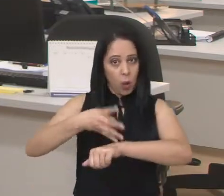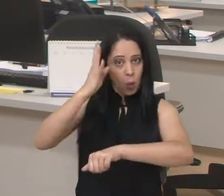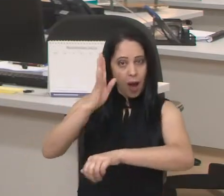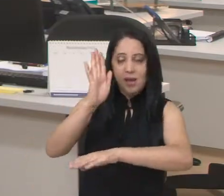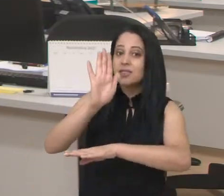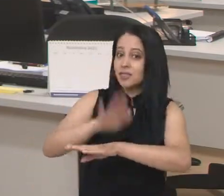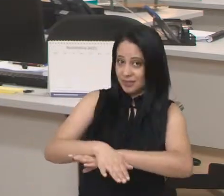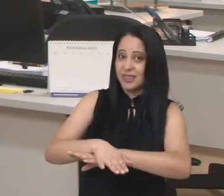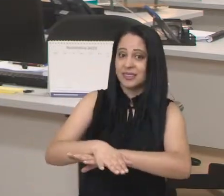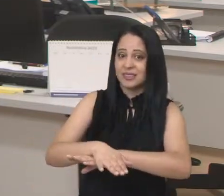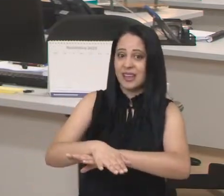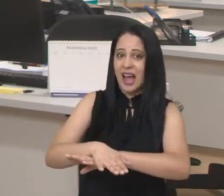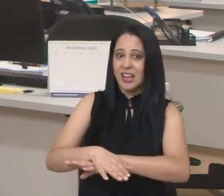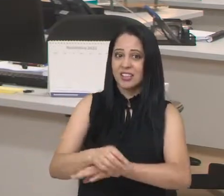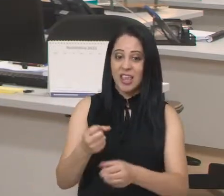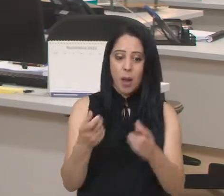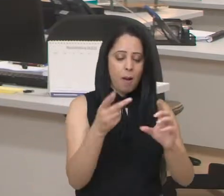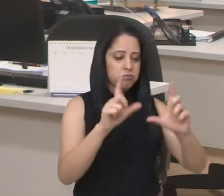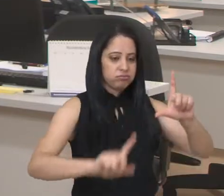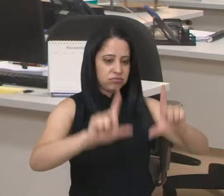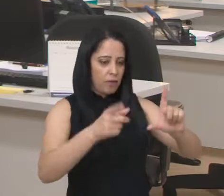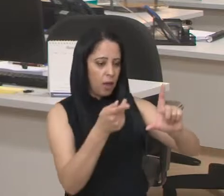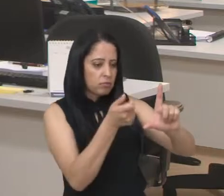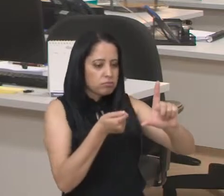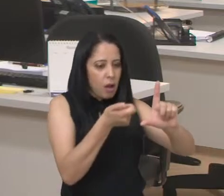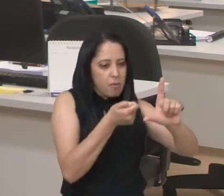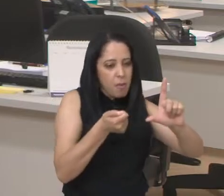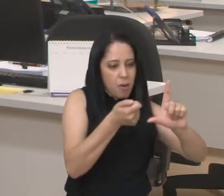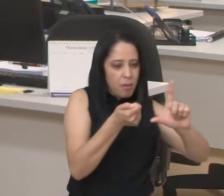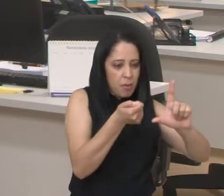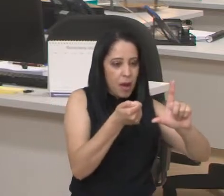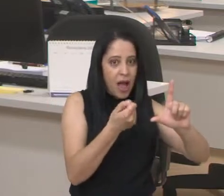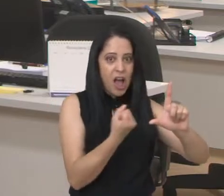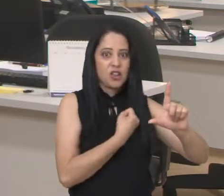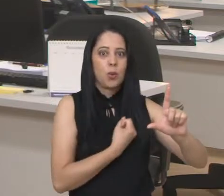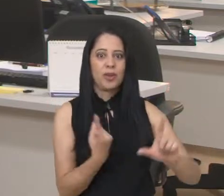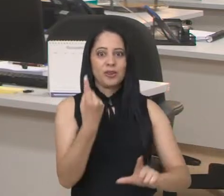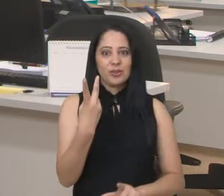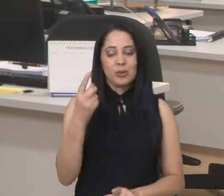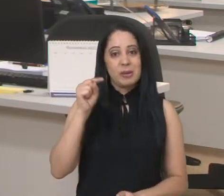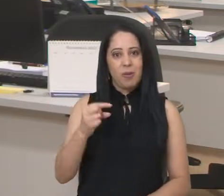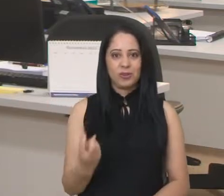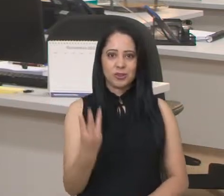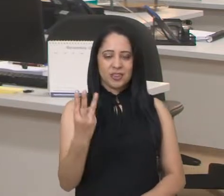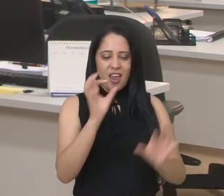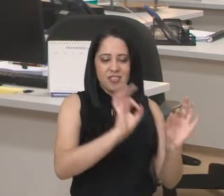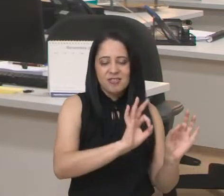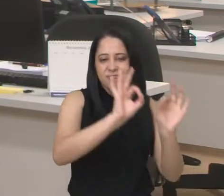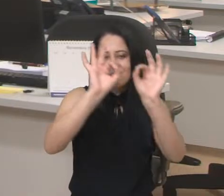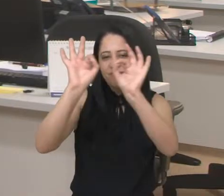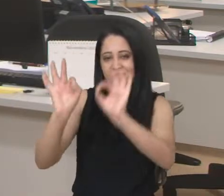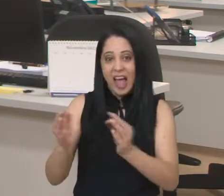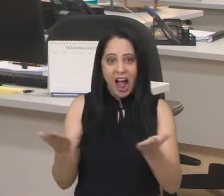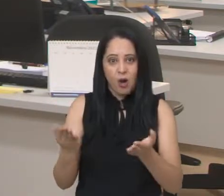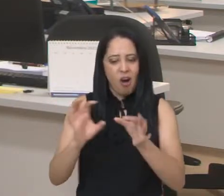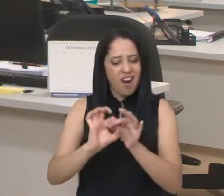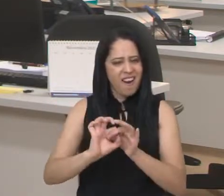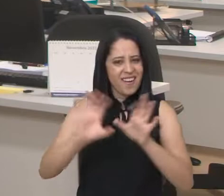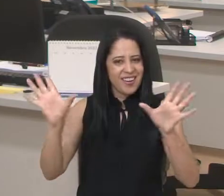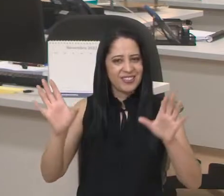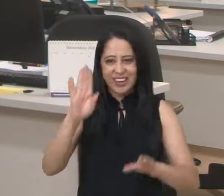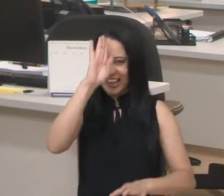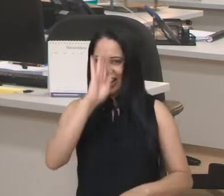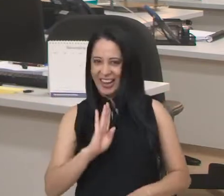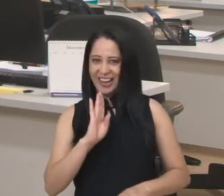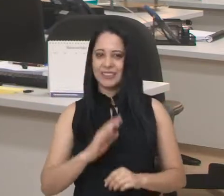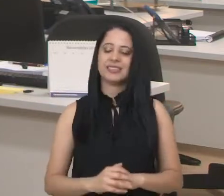Reforçando, às 4 horas da tarde, sintonize sua televisão no canal 12.3 e acompanhe a TV Câmara agora